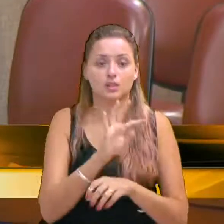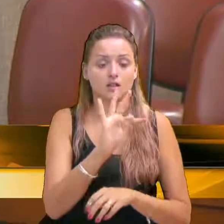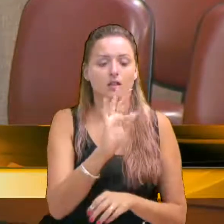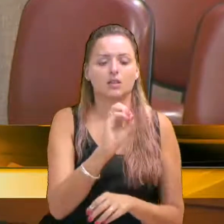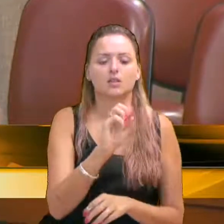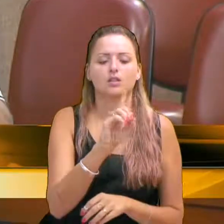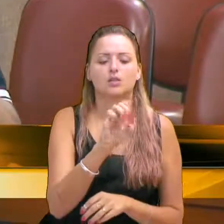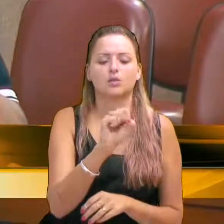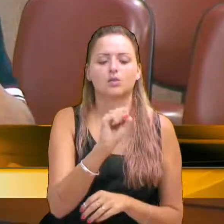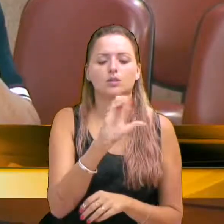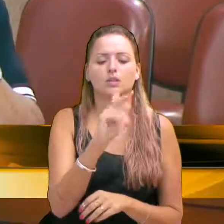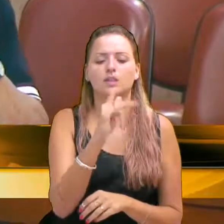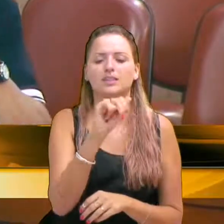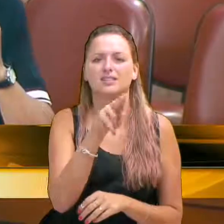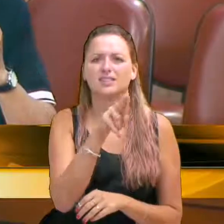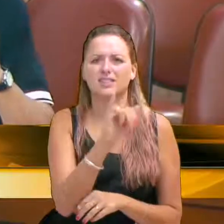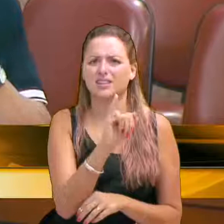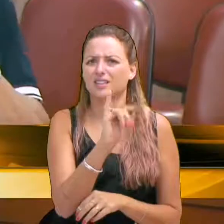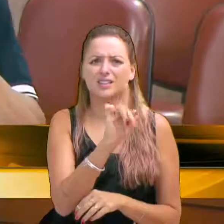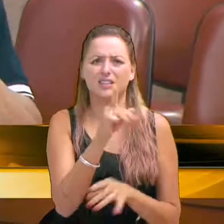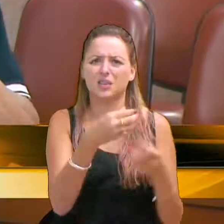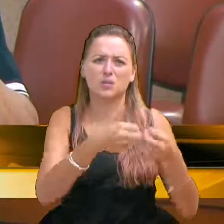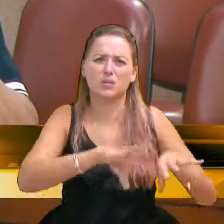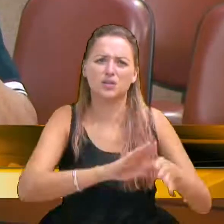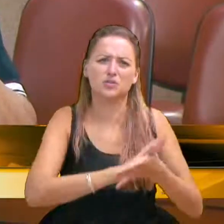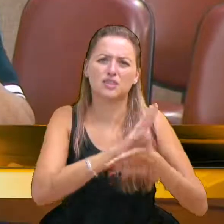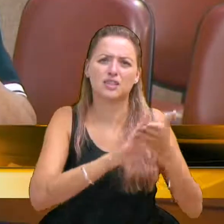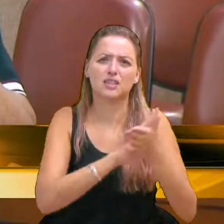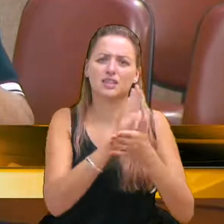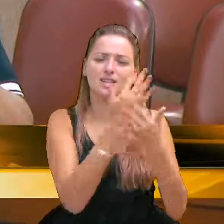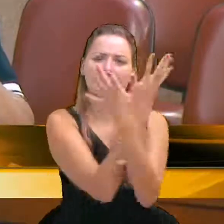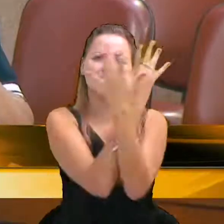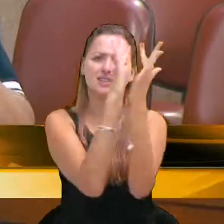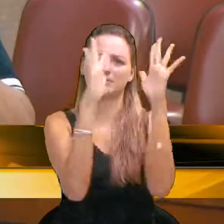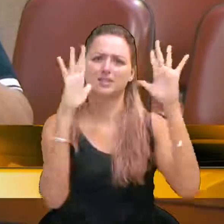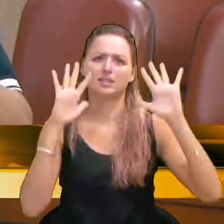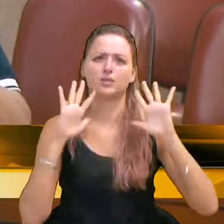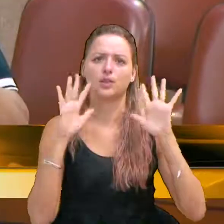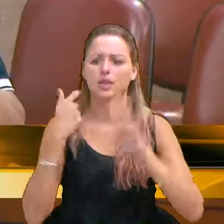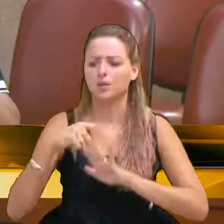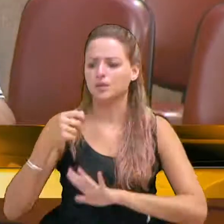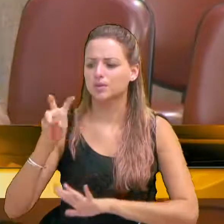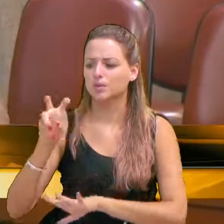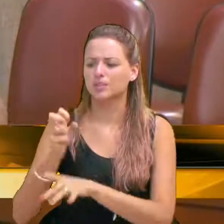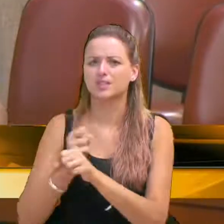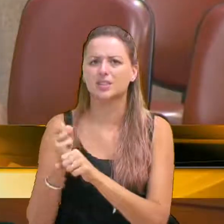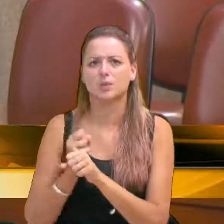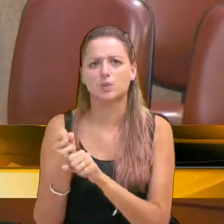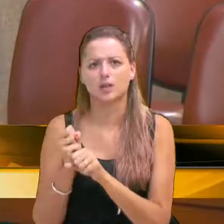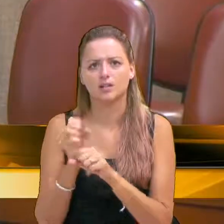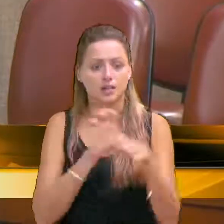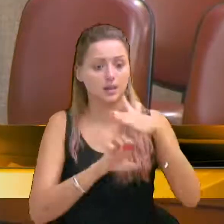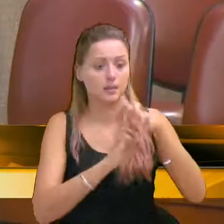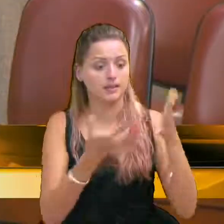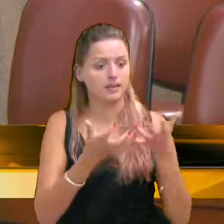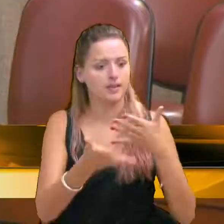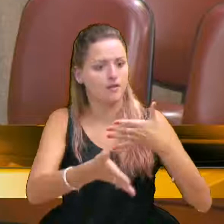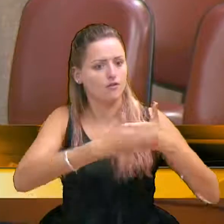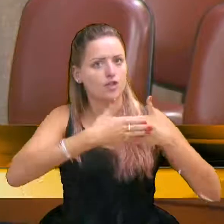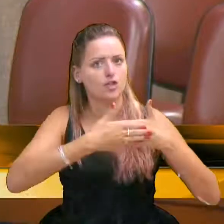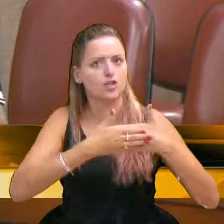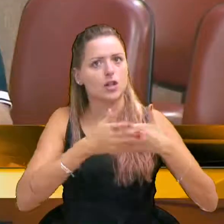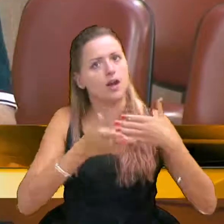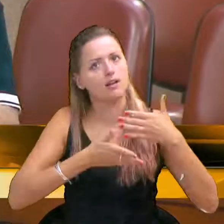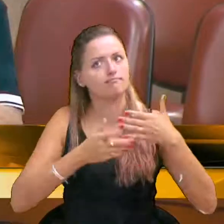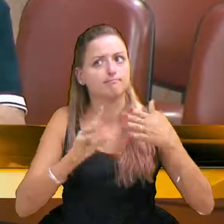Todeschini é tão danosa ao meio ambiente que precisou 5 anos e a empresa ameaçada de juntar as malas e ir embora para